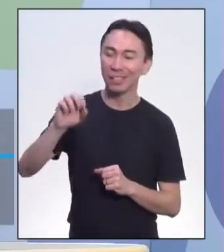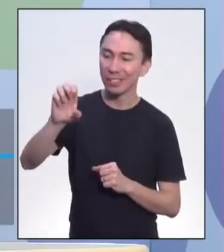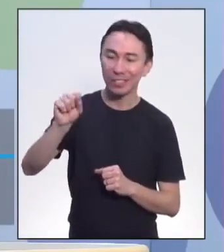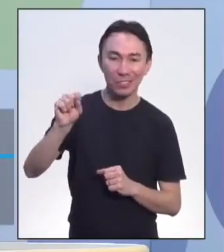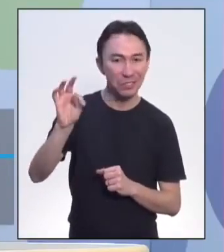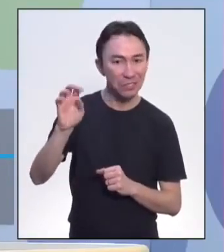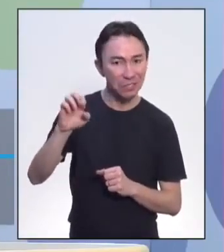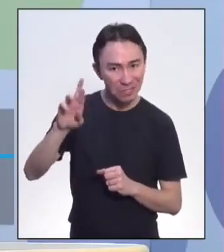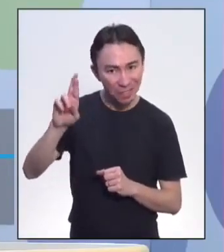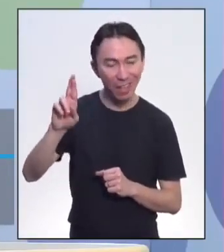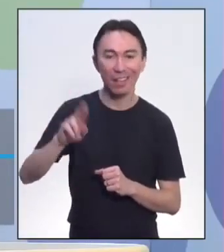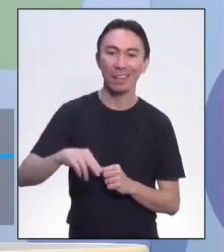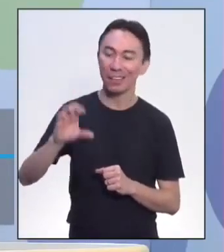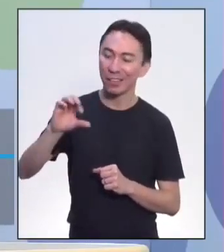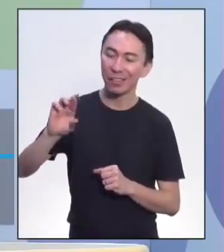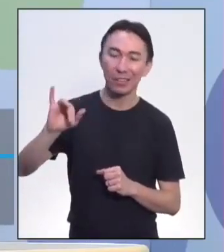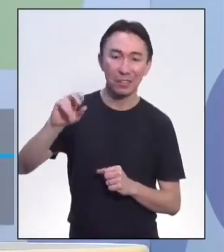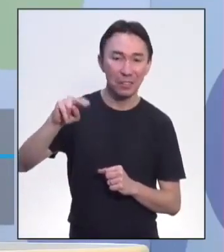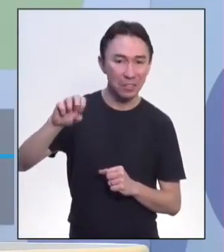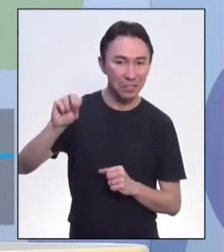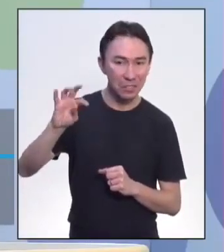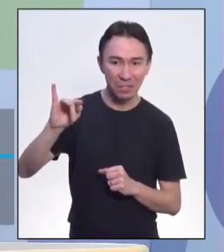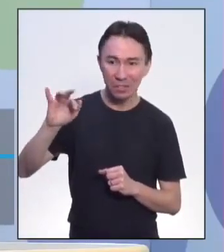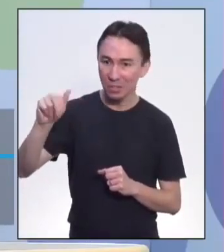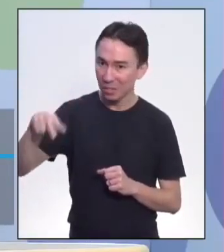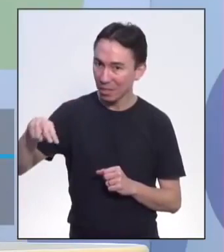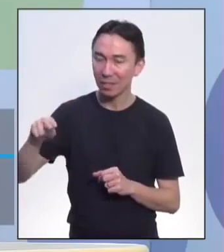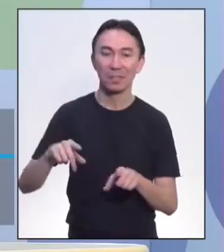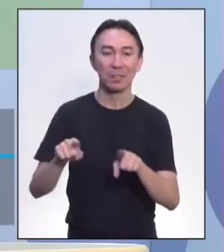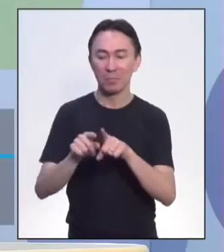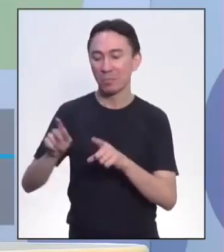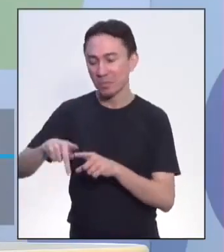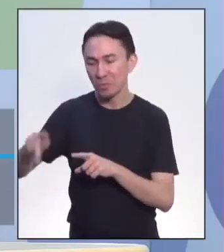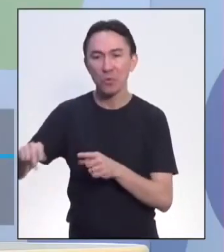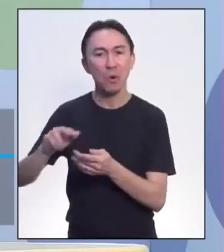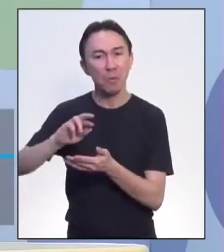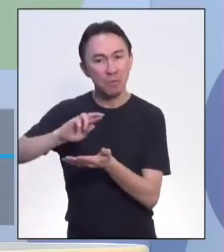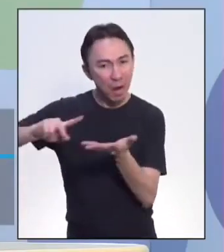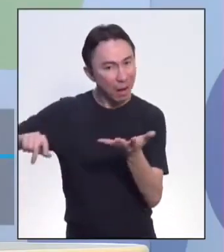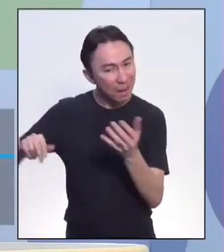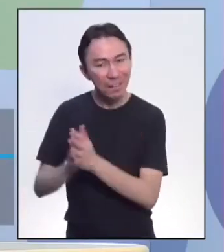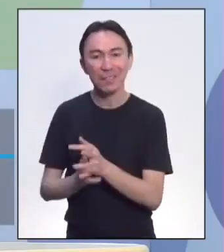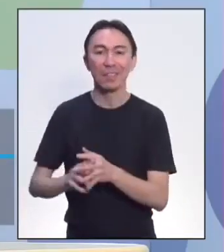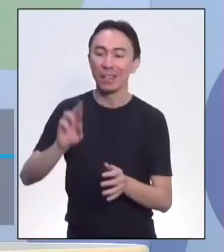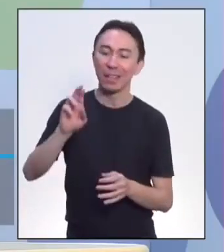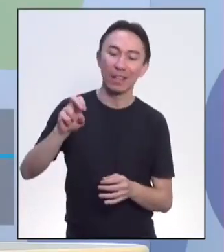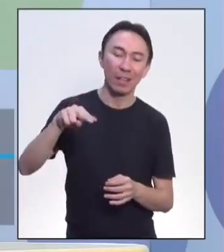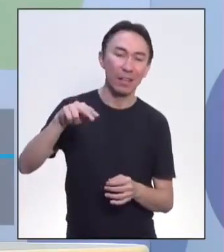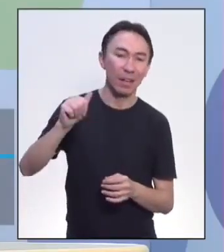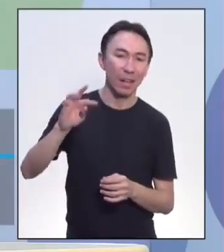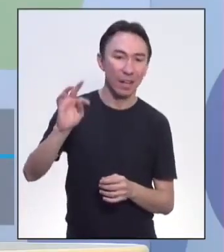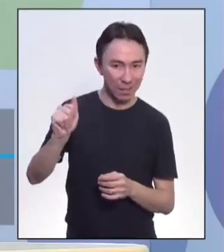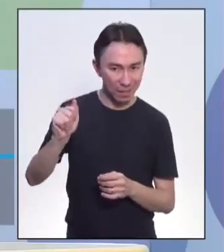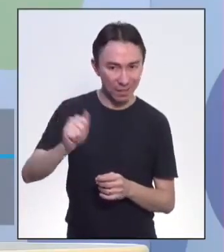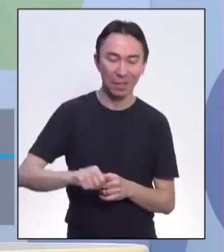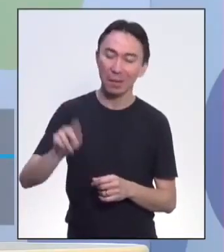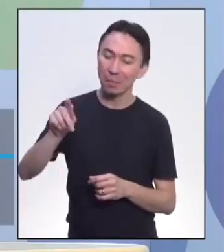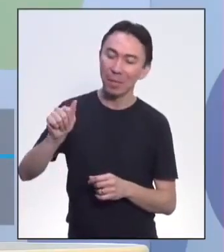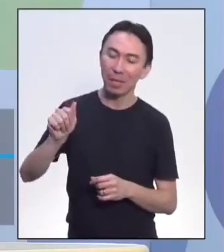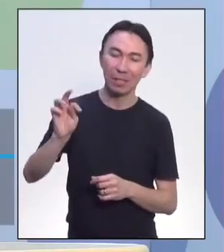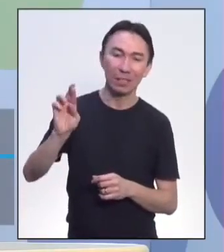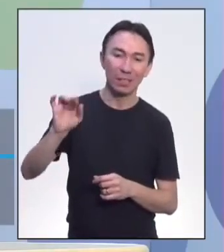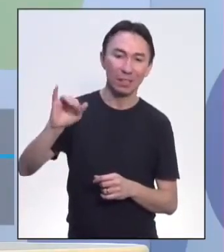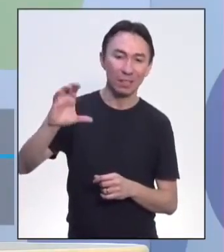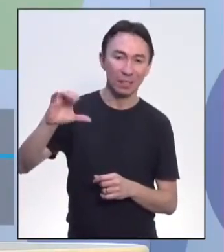ainda agradecer a presença de alguns outros professores. Renata, Josiane, Araceles e Patrícia.